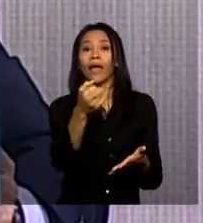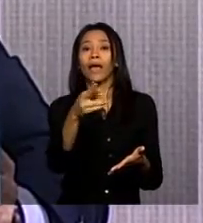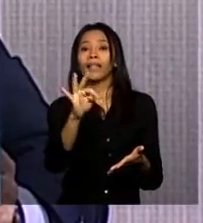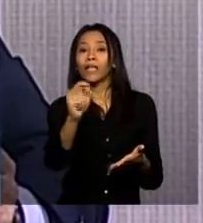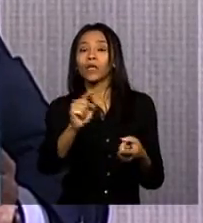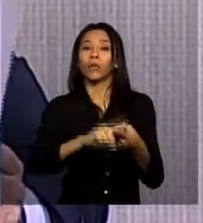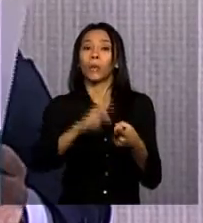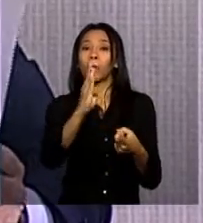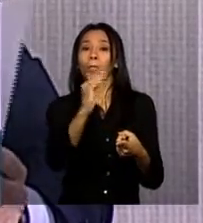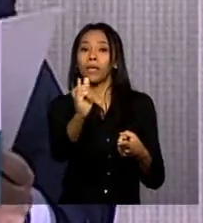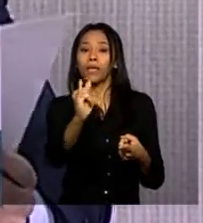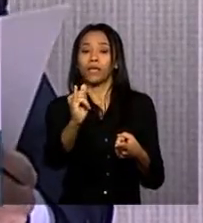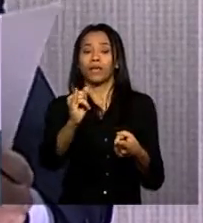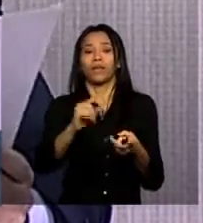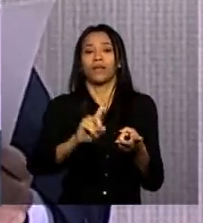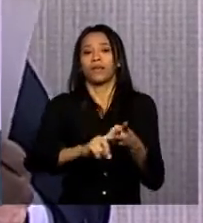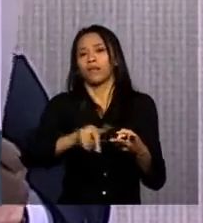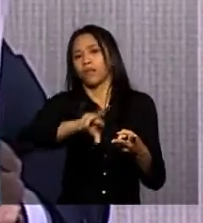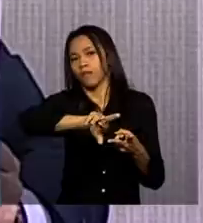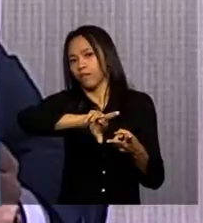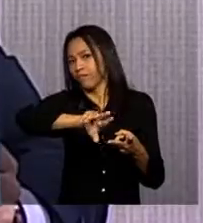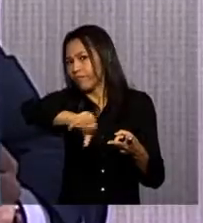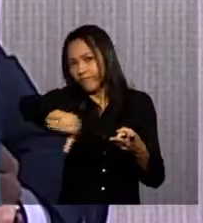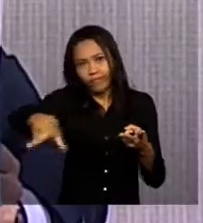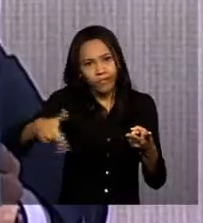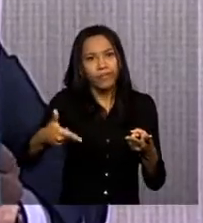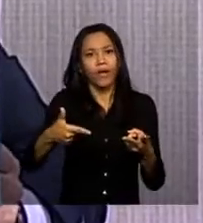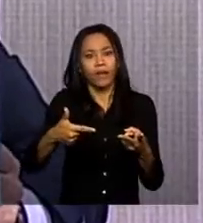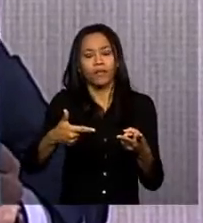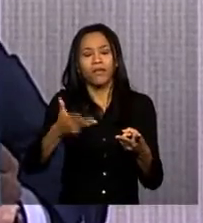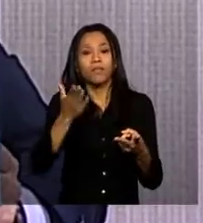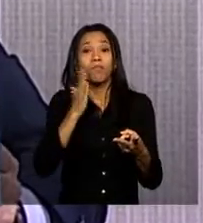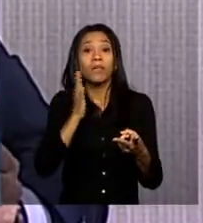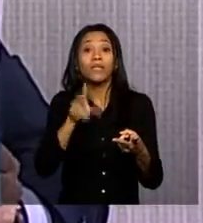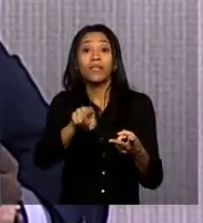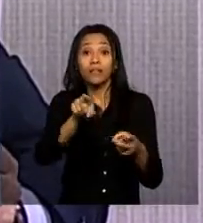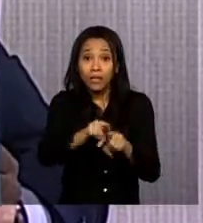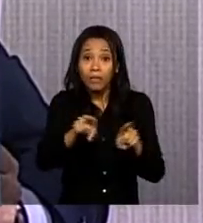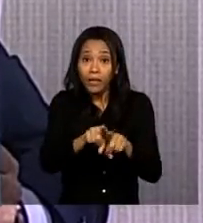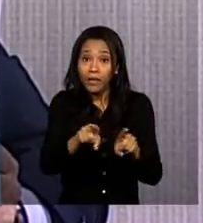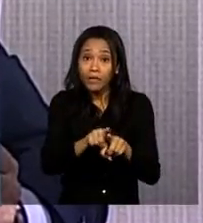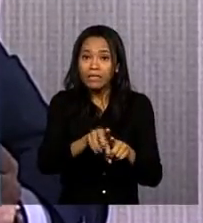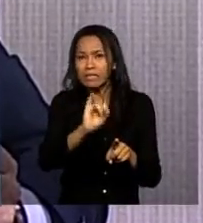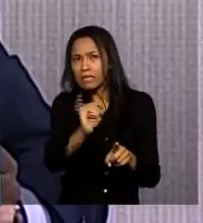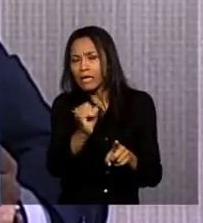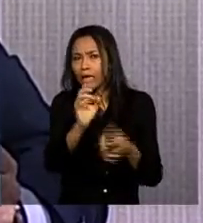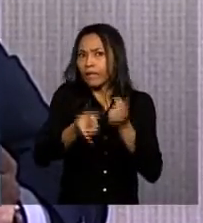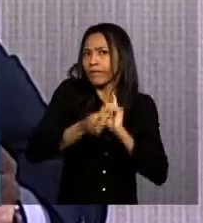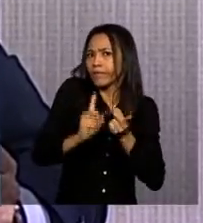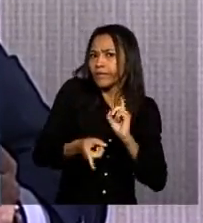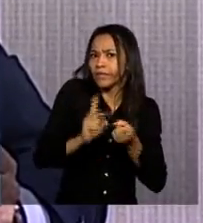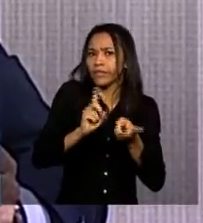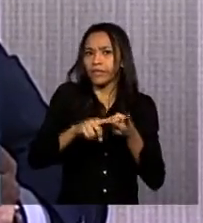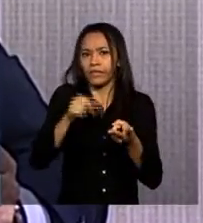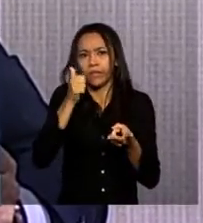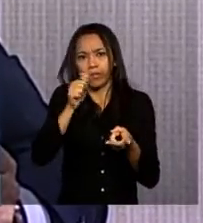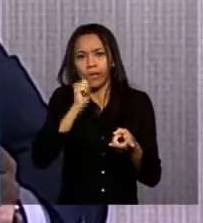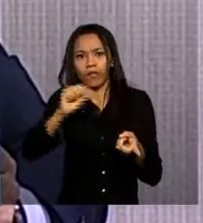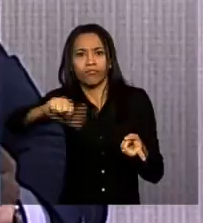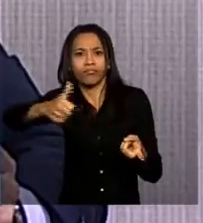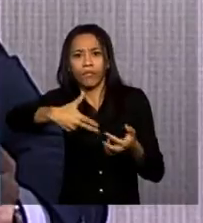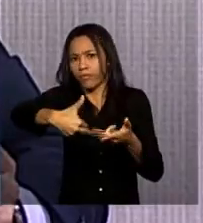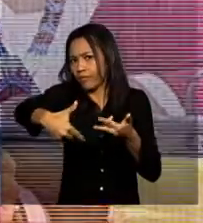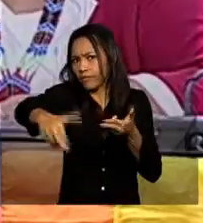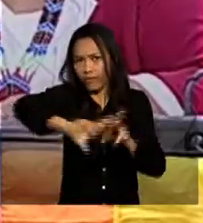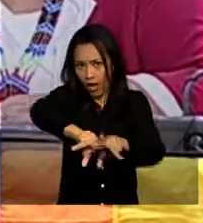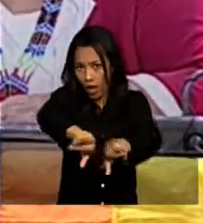homossexual, bissexual, ou campo ignorado, naturalmente, e a identidade de gênero, se é travesti, mulher transexual, homem